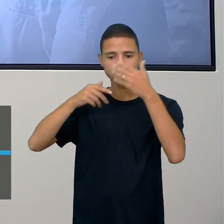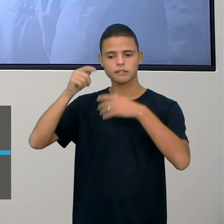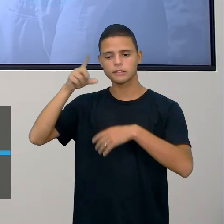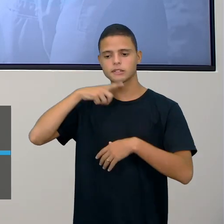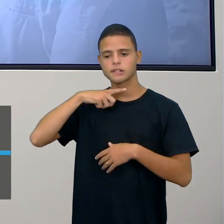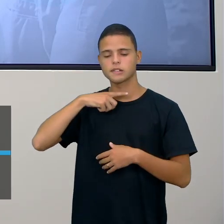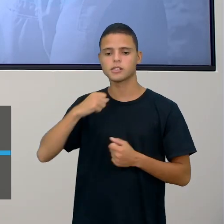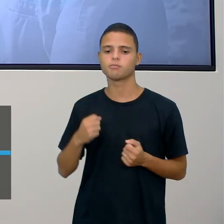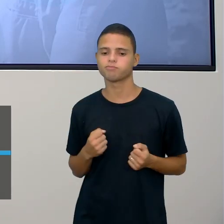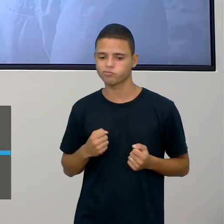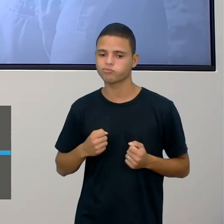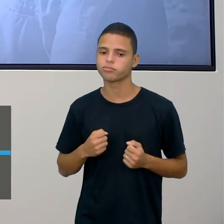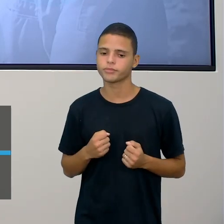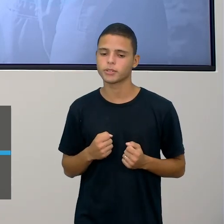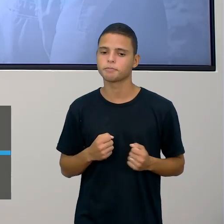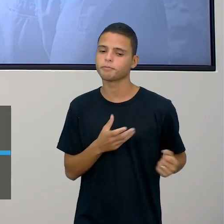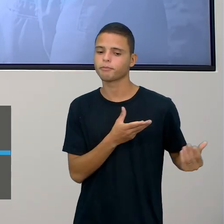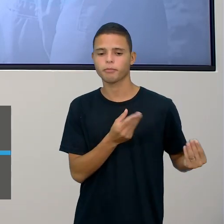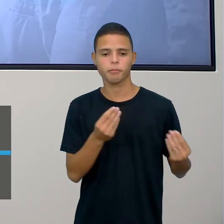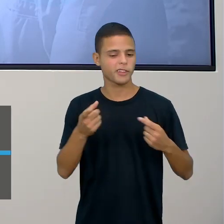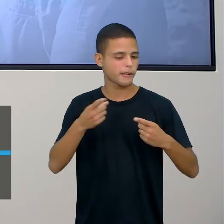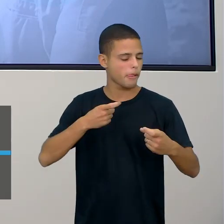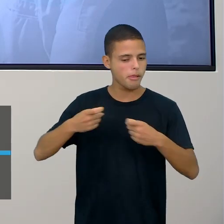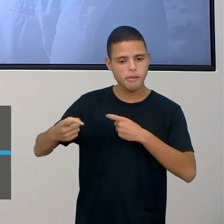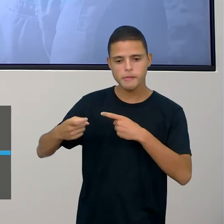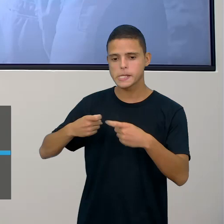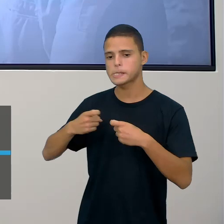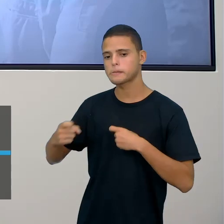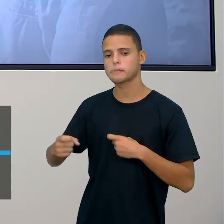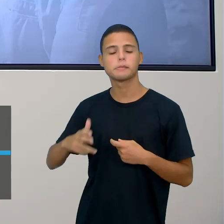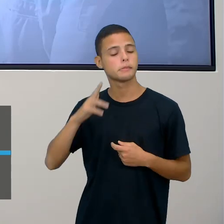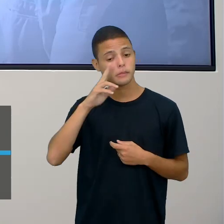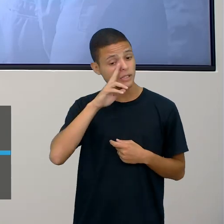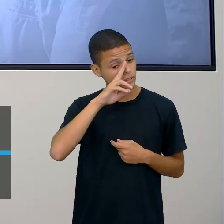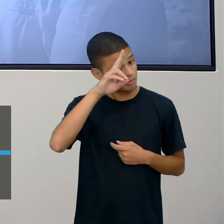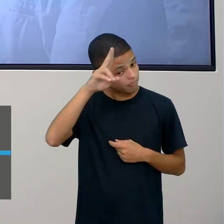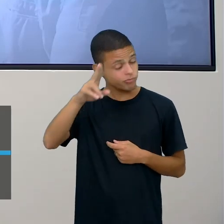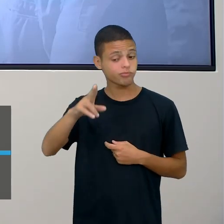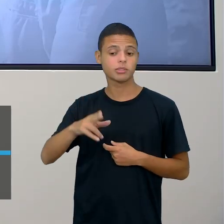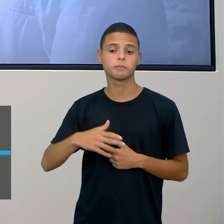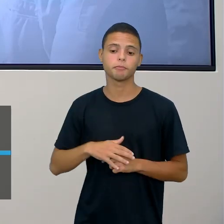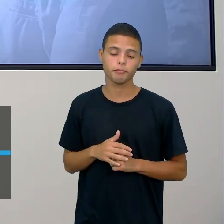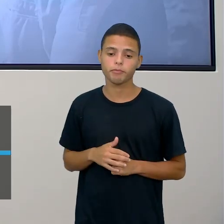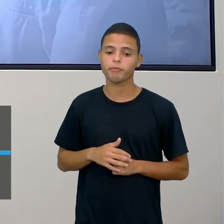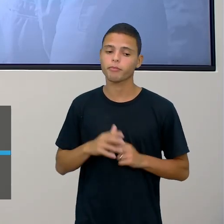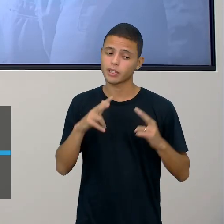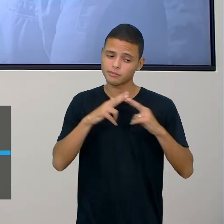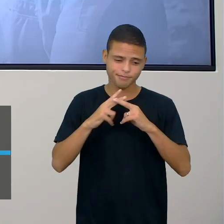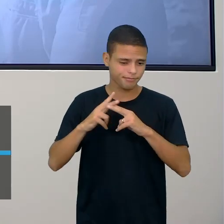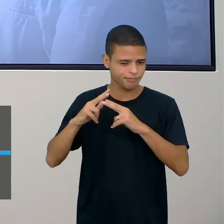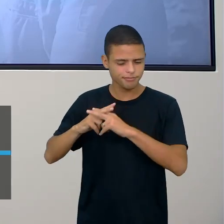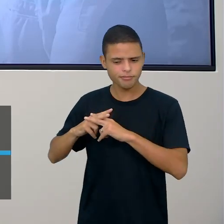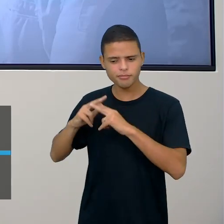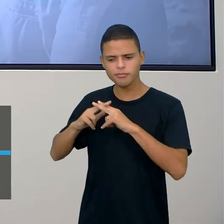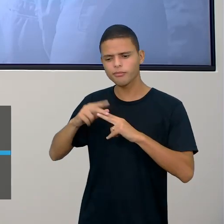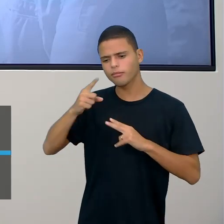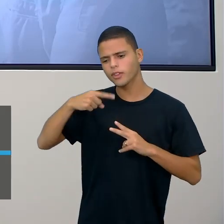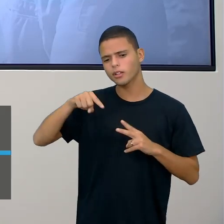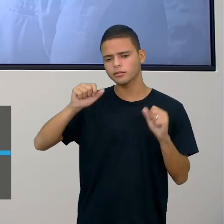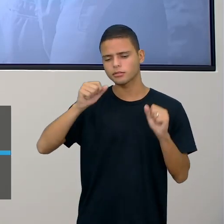tem um incessante conflito armado, né? Então nós podemos pensar o tempo